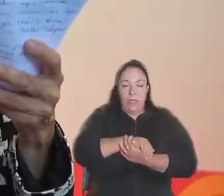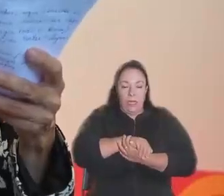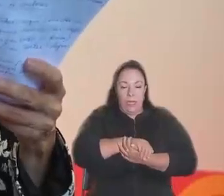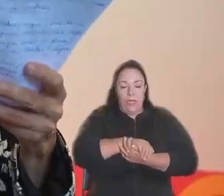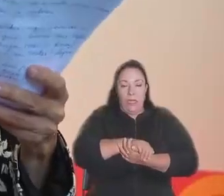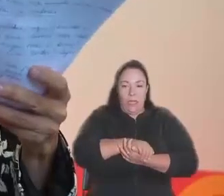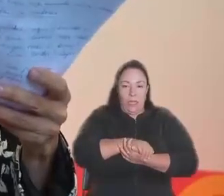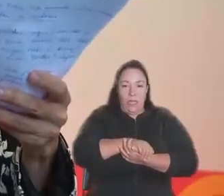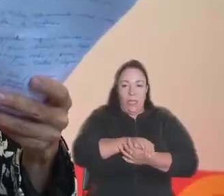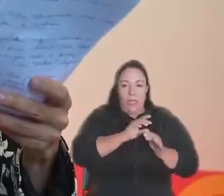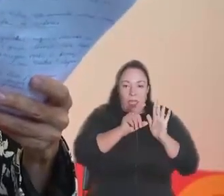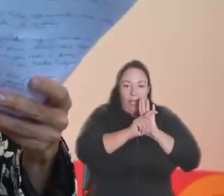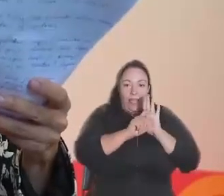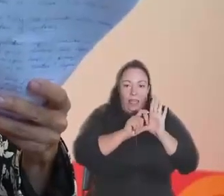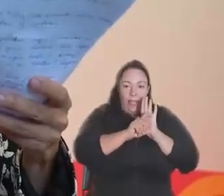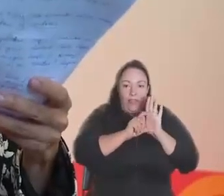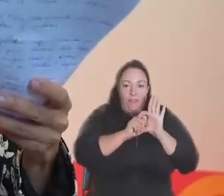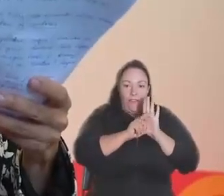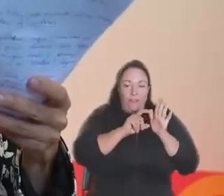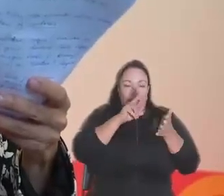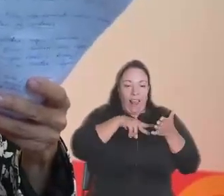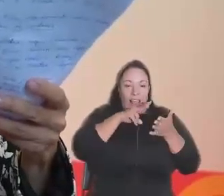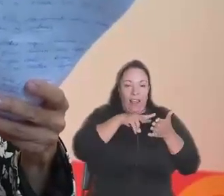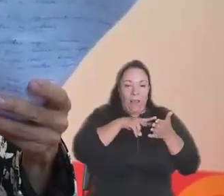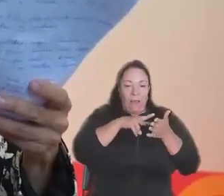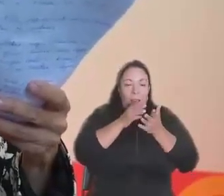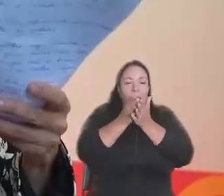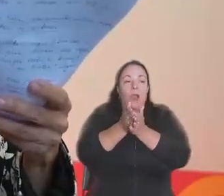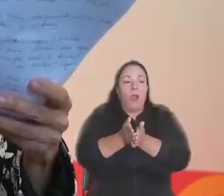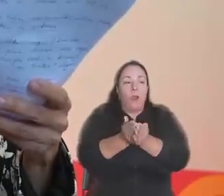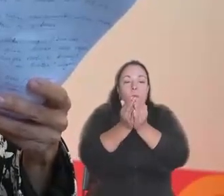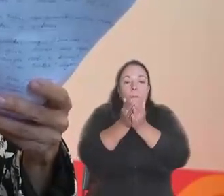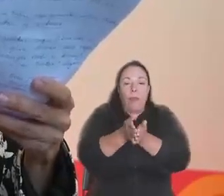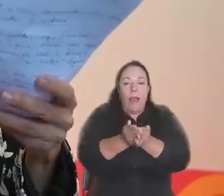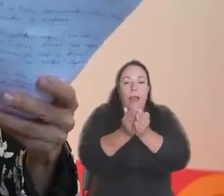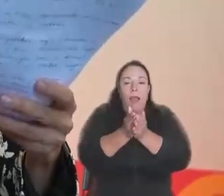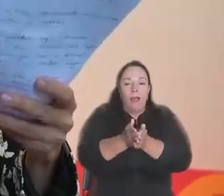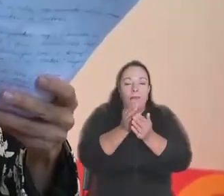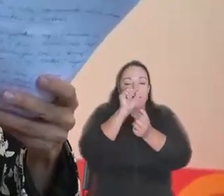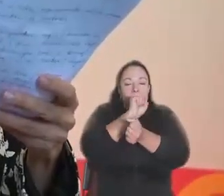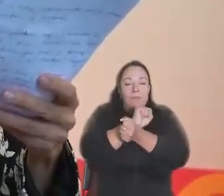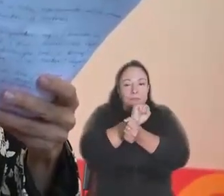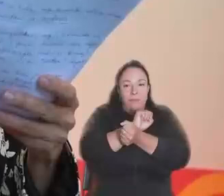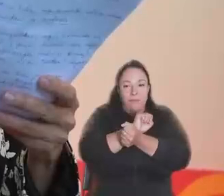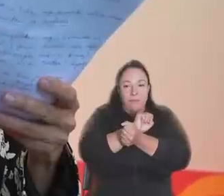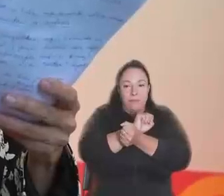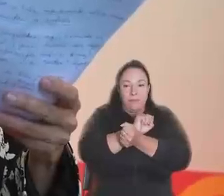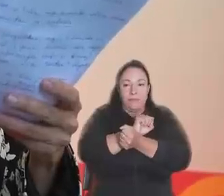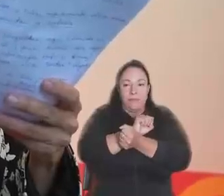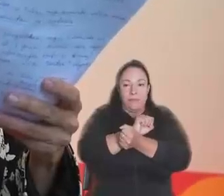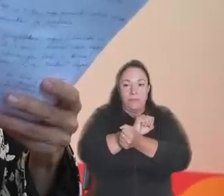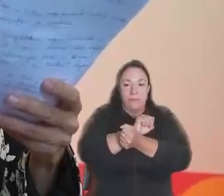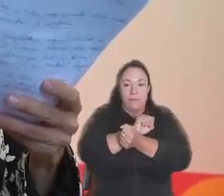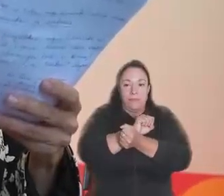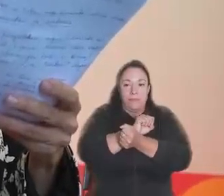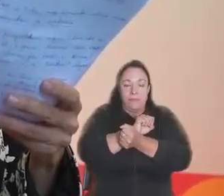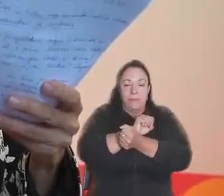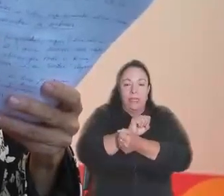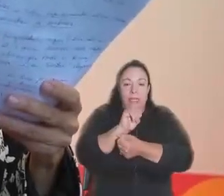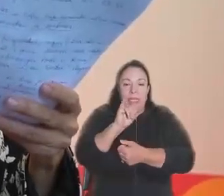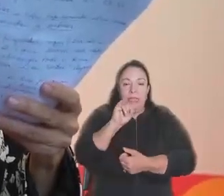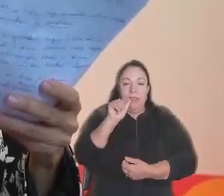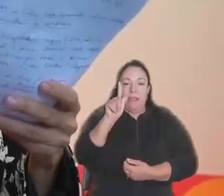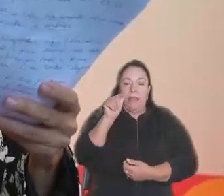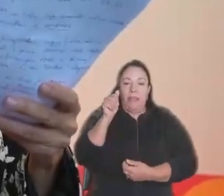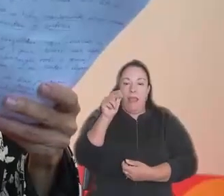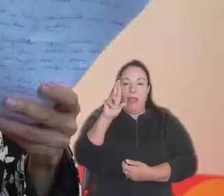alguns trechinhos aqui. O barco que os esperava como um velho amigo. O igarapé formando